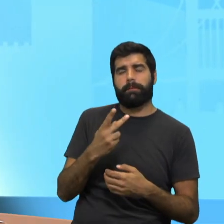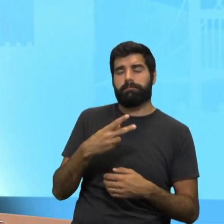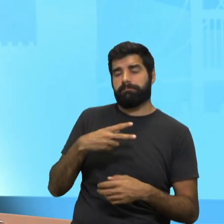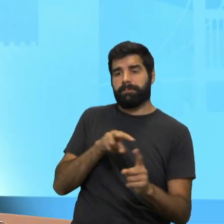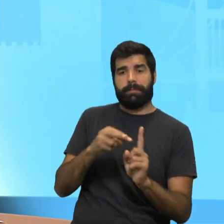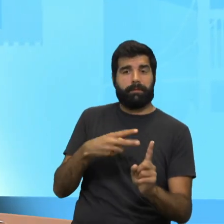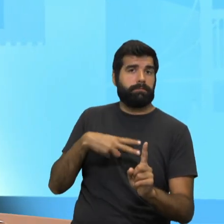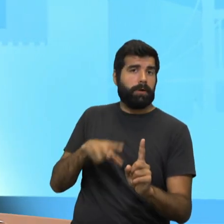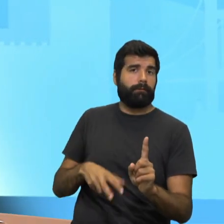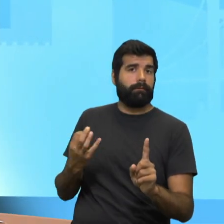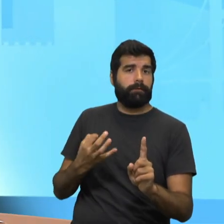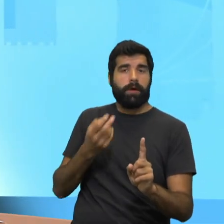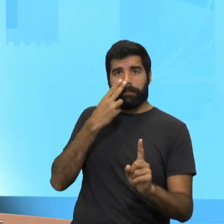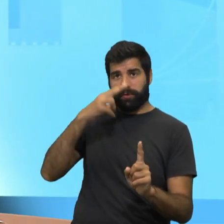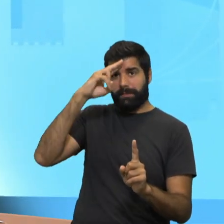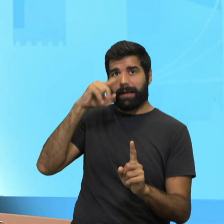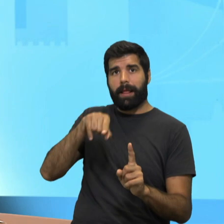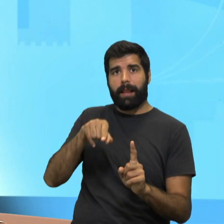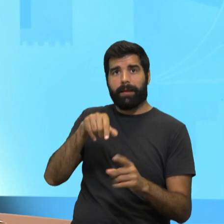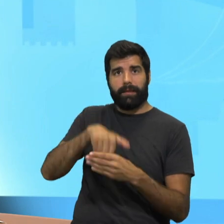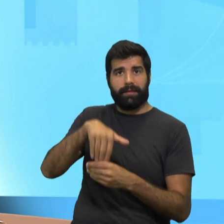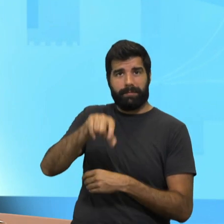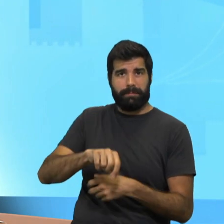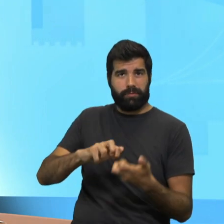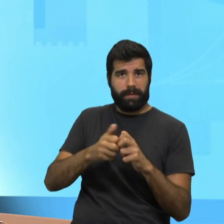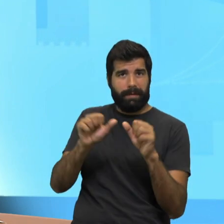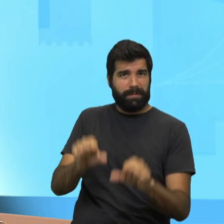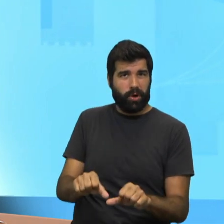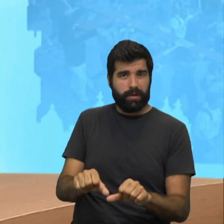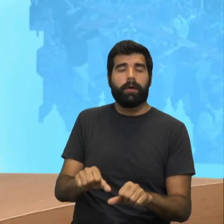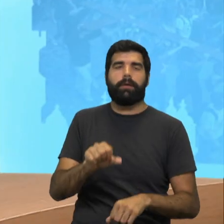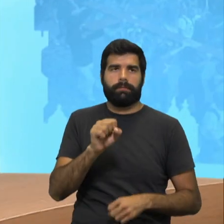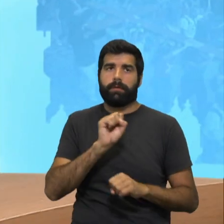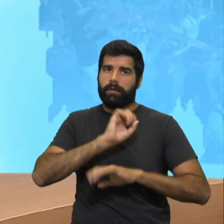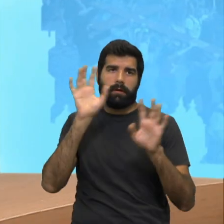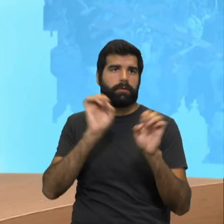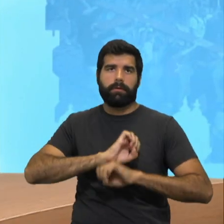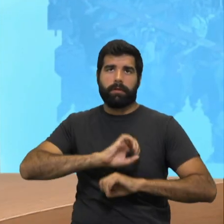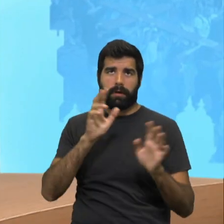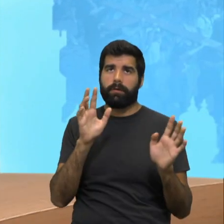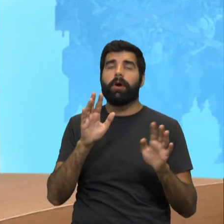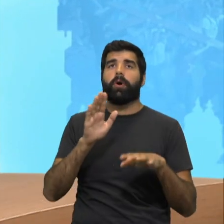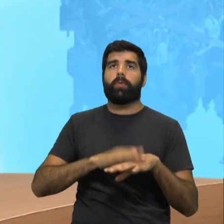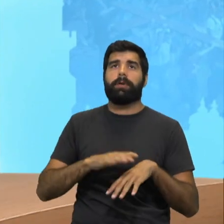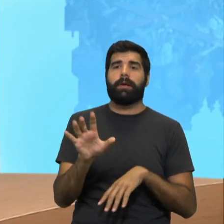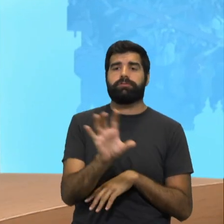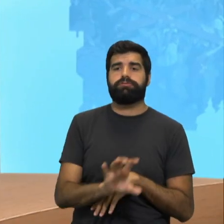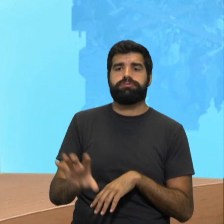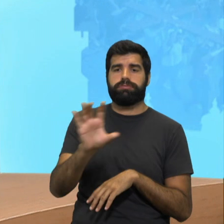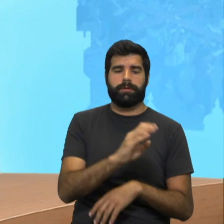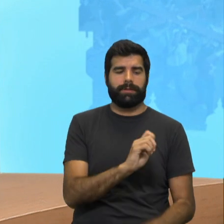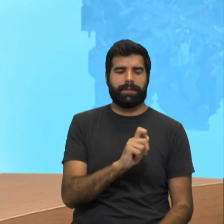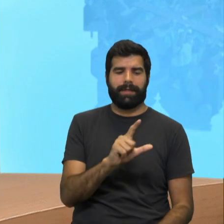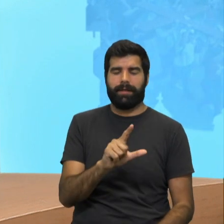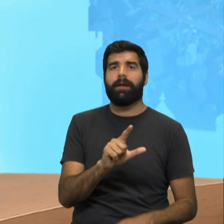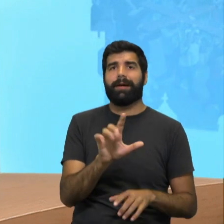português, Moçambique está também entre esses países onde se agravou o problema da liberdade religiosa. Sem dúvida, sem dúvida. Portanto, toda a região do Sahel, portanto, toda